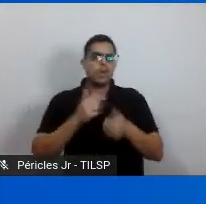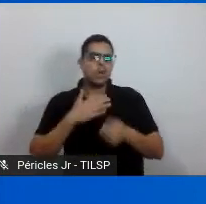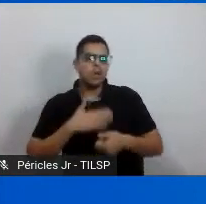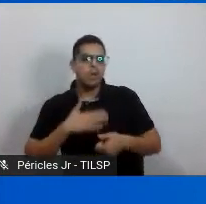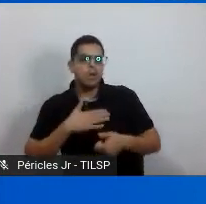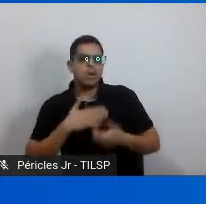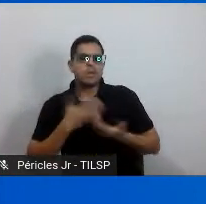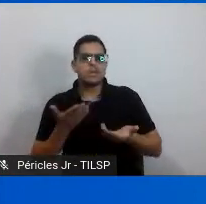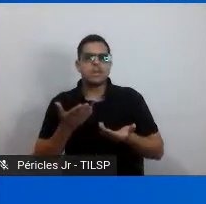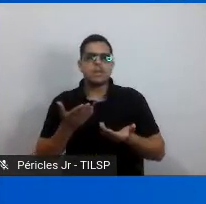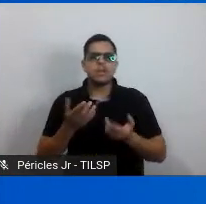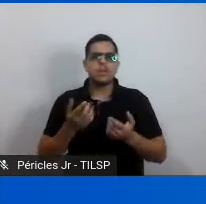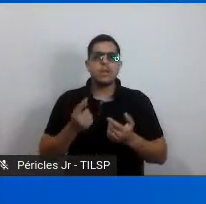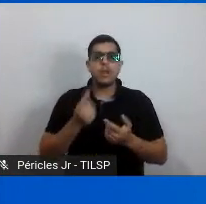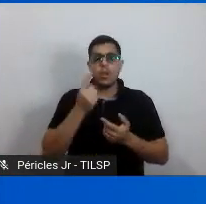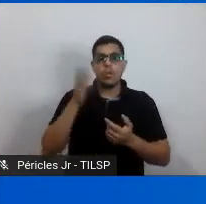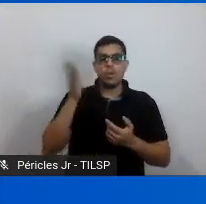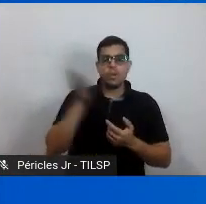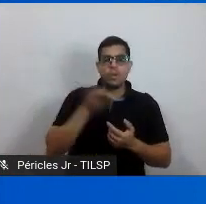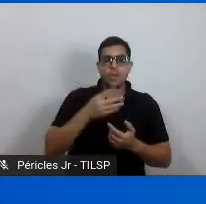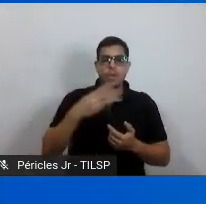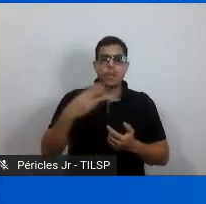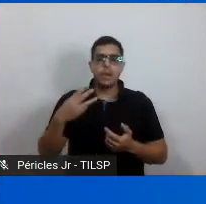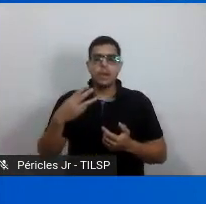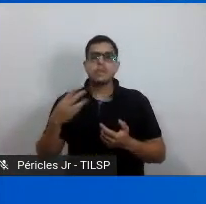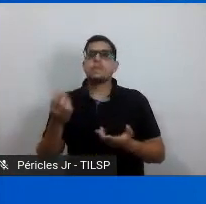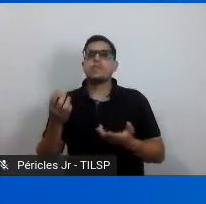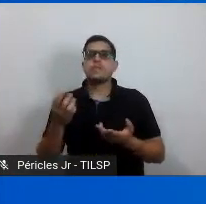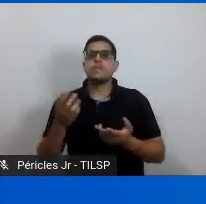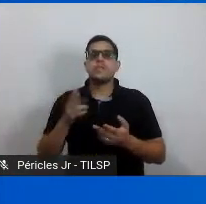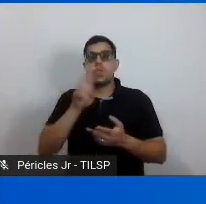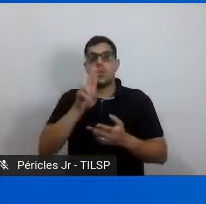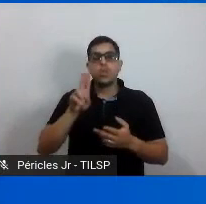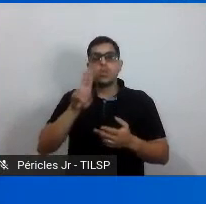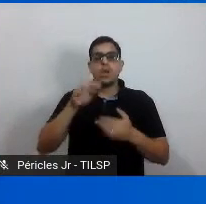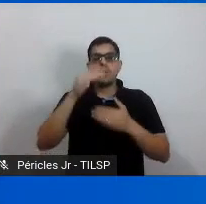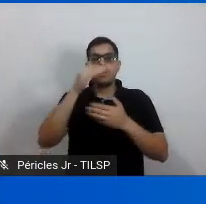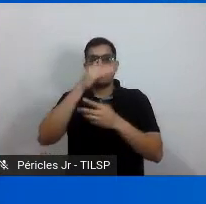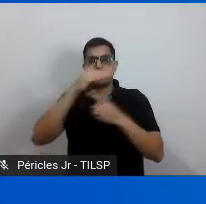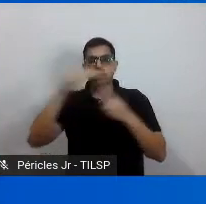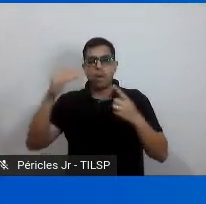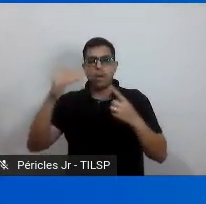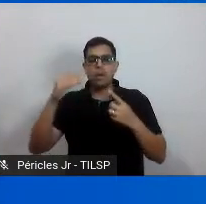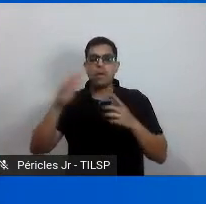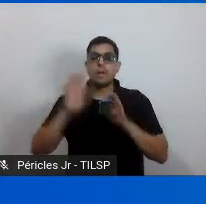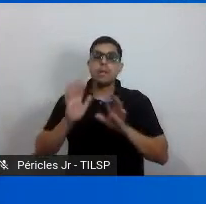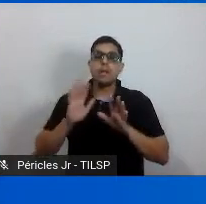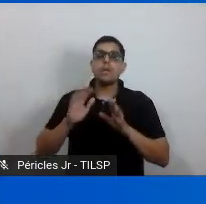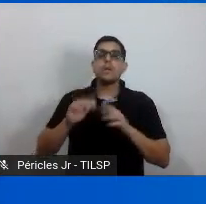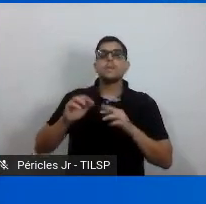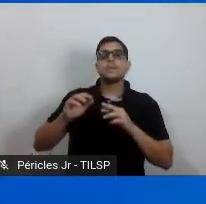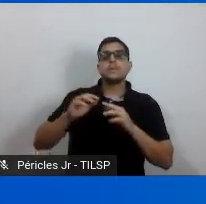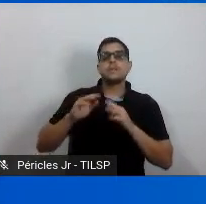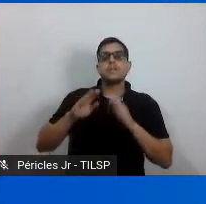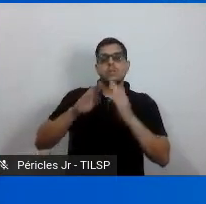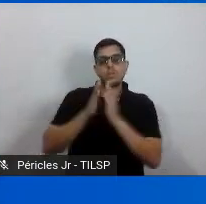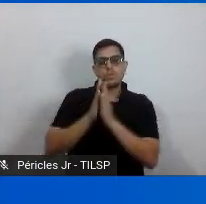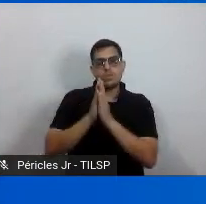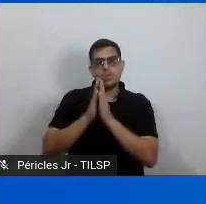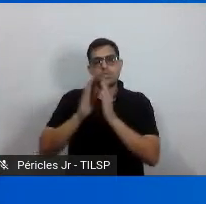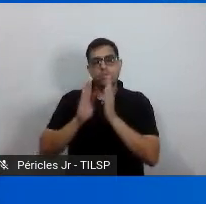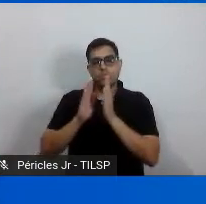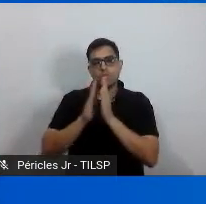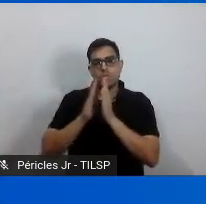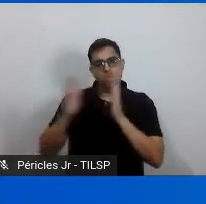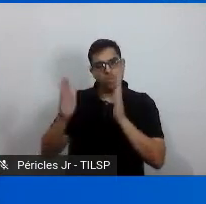acessam Então tô falando do total de usuários né Tem uma divisão aqui entre os mais jovens os mais velhos né então por exemplo a questão dos